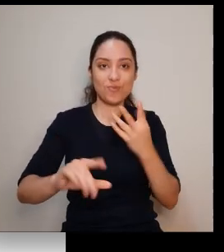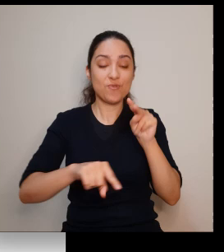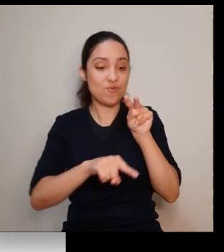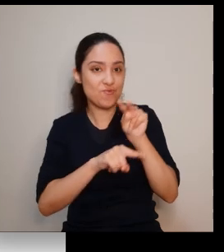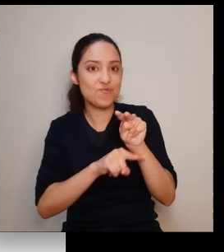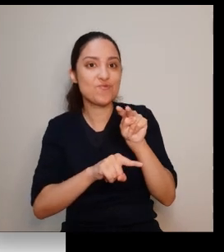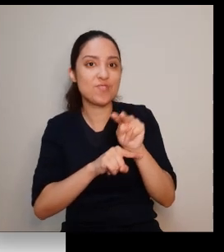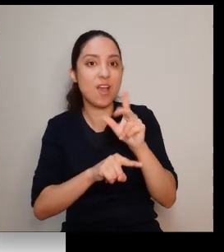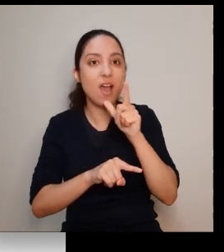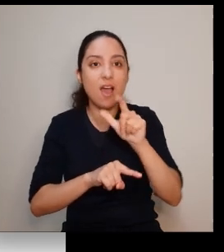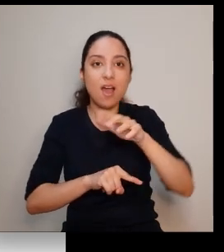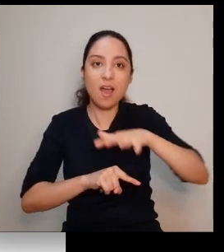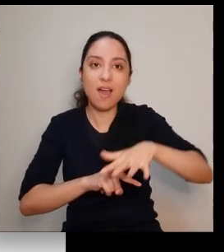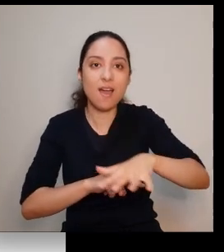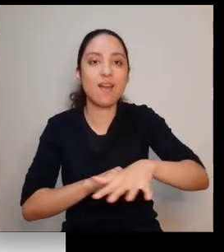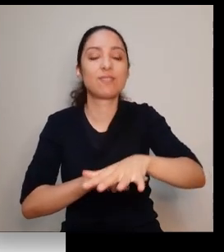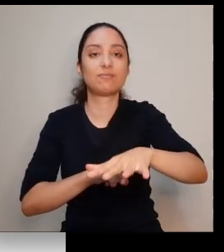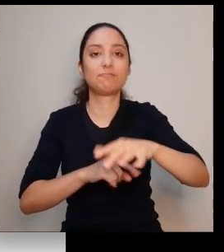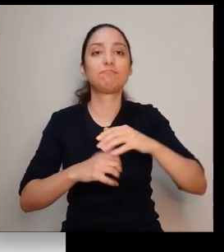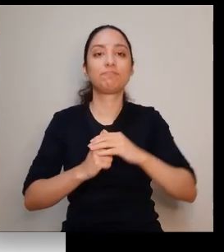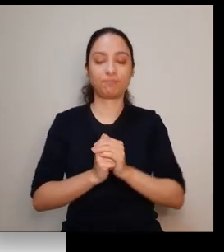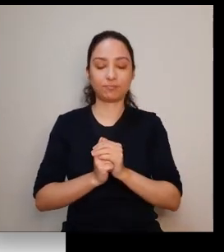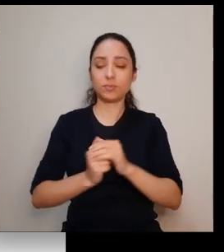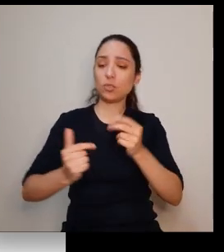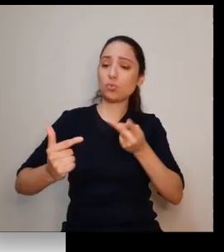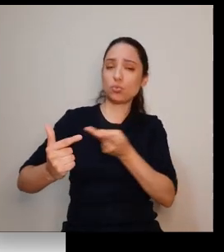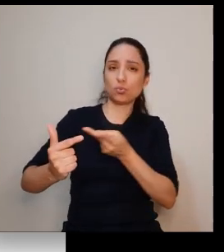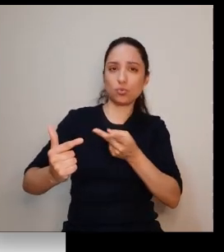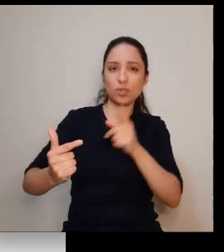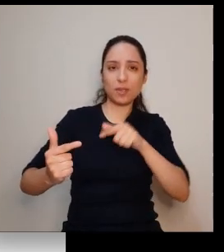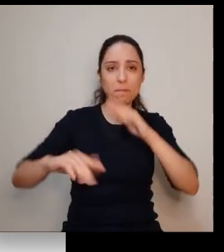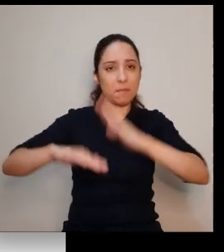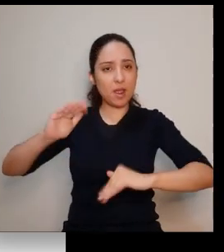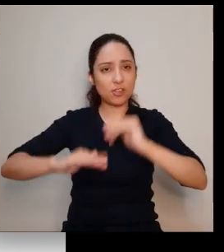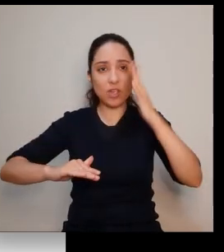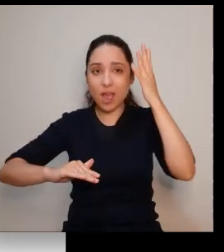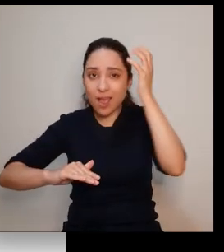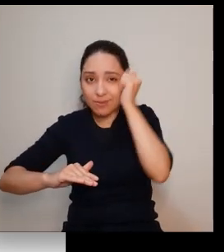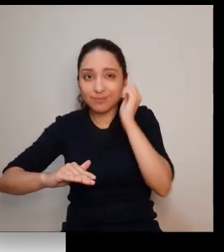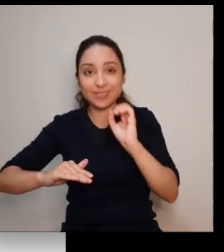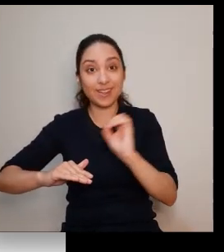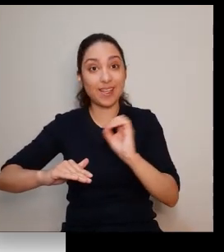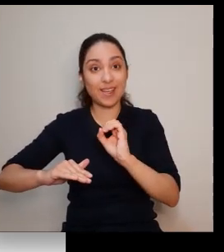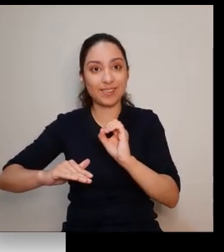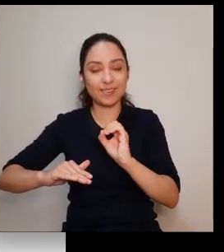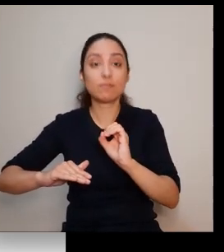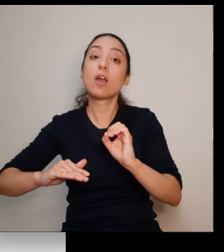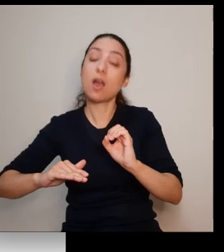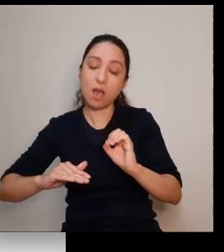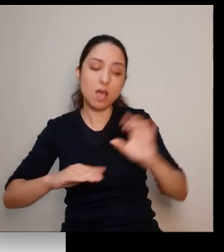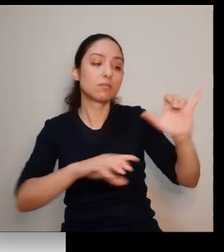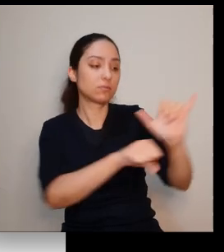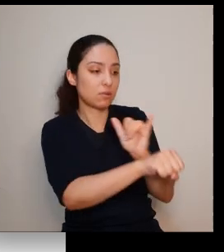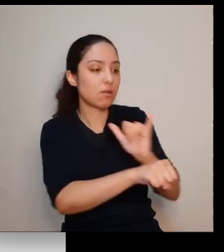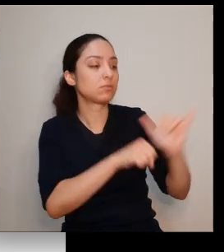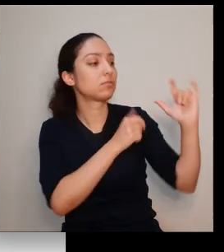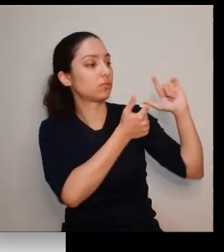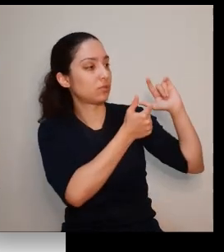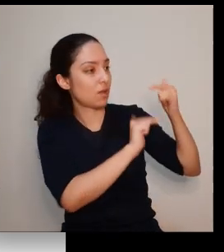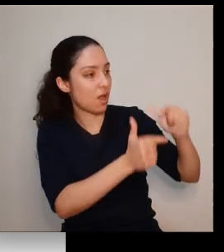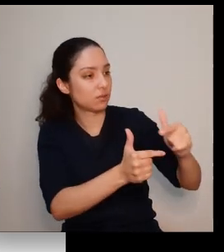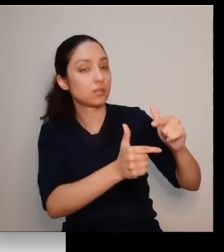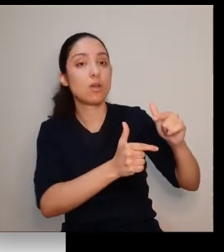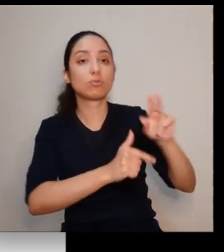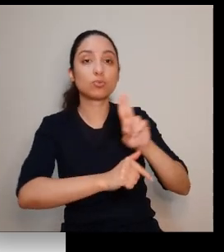são estratégias consideradas sem arrependimentos e que podem ser colocadas em prática de uma forma combinada a